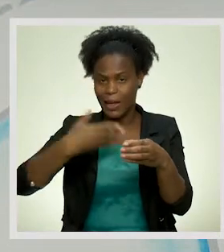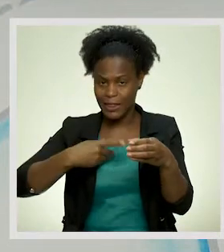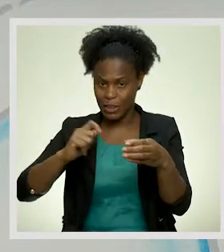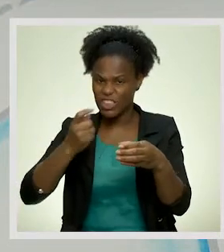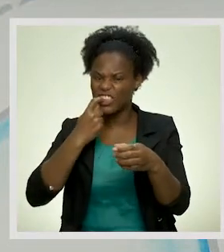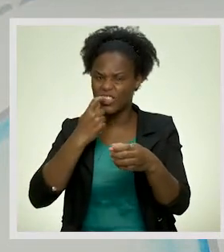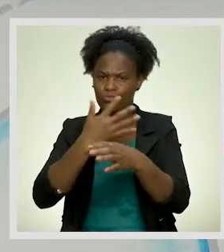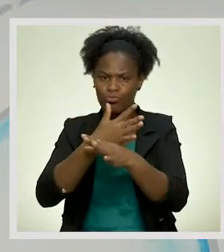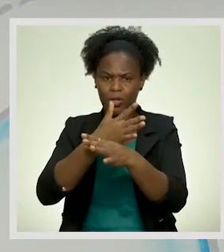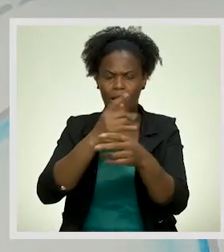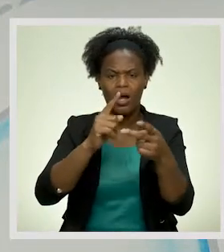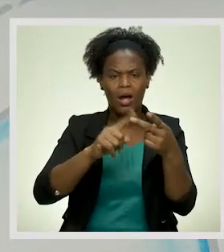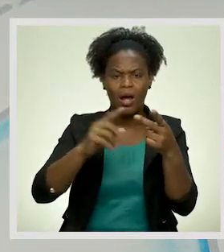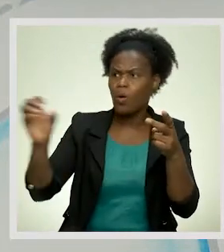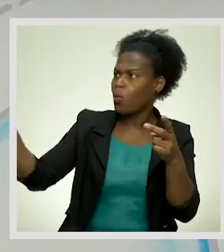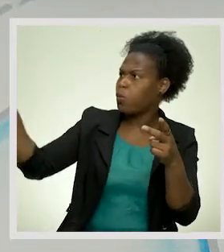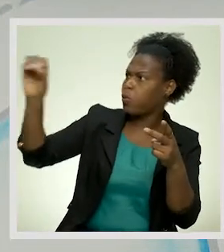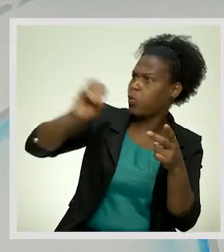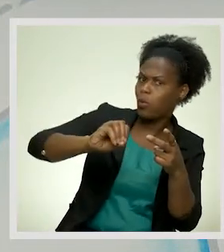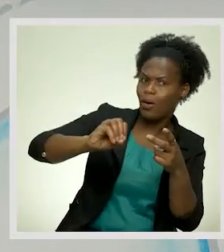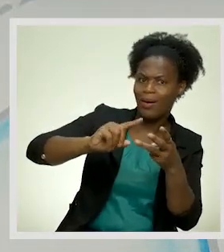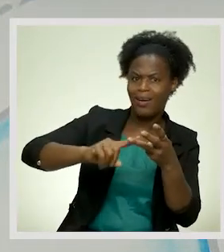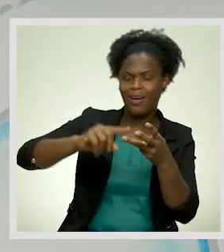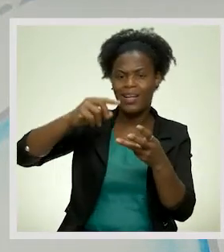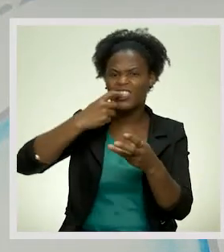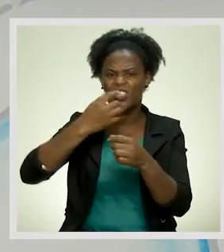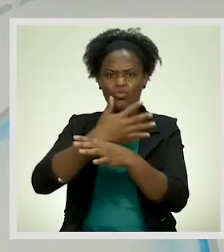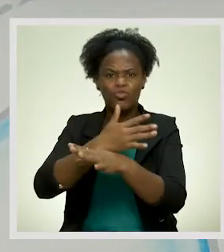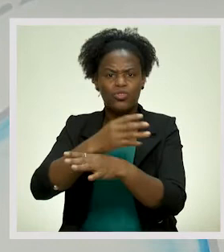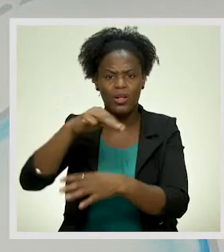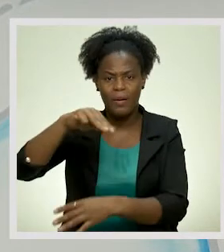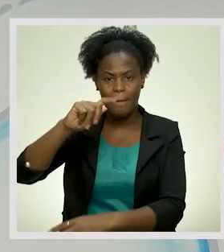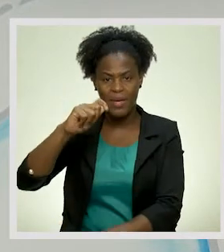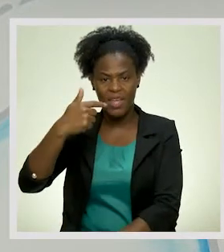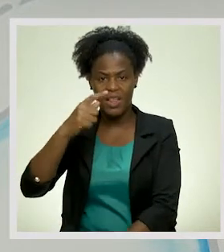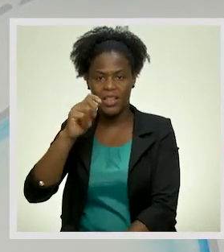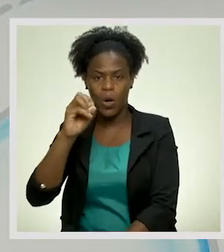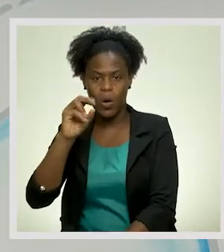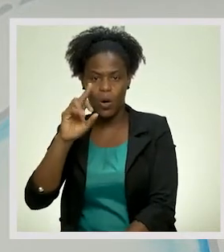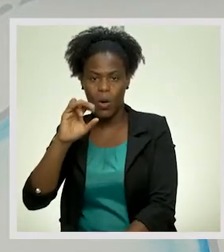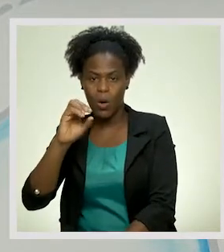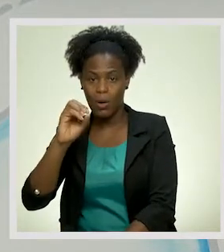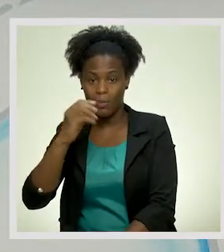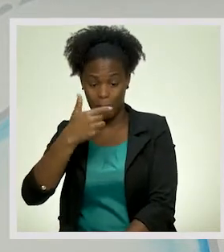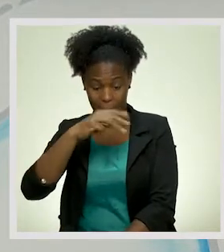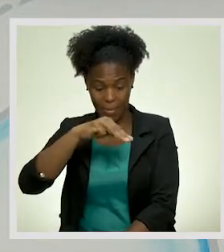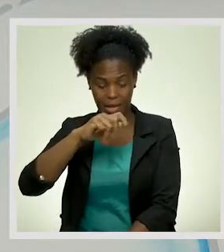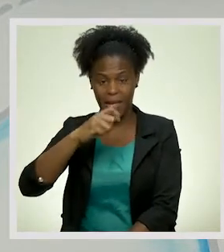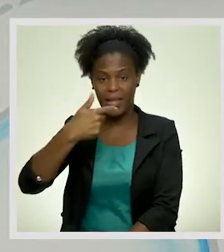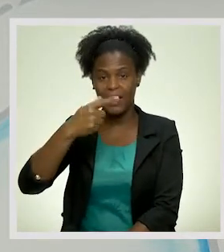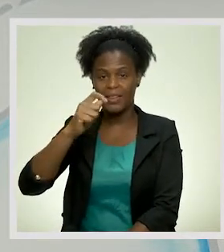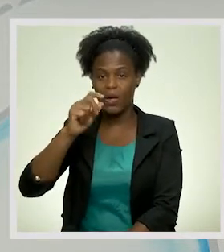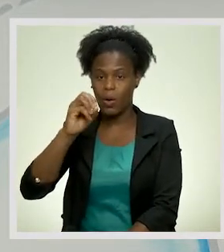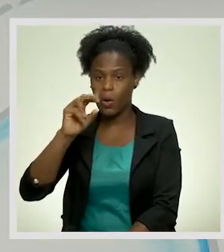os cometas e os meteoroides. São astros que